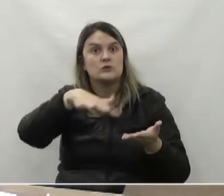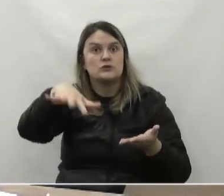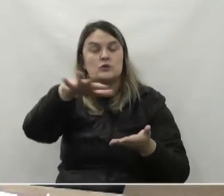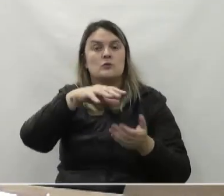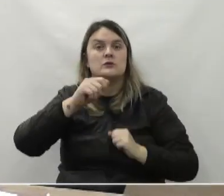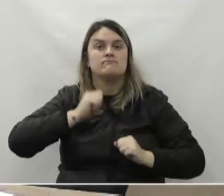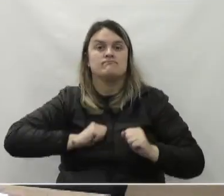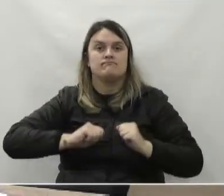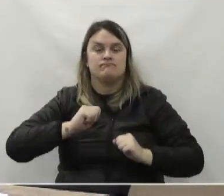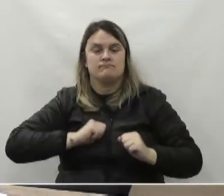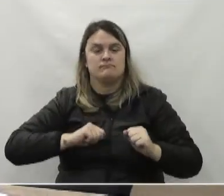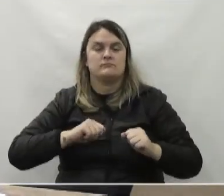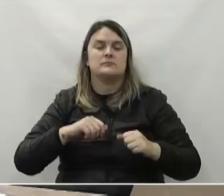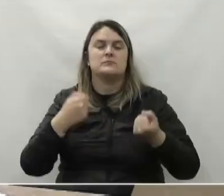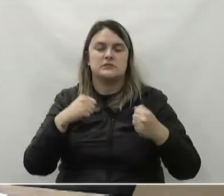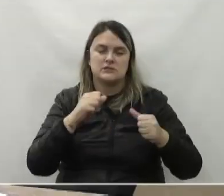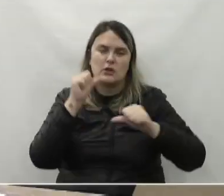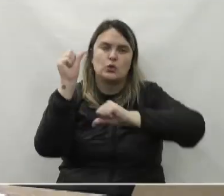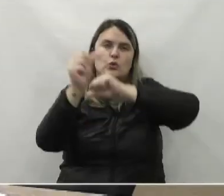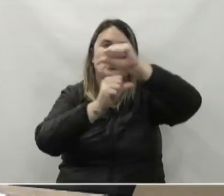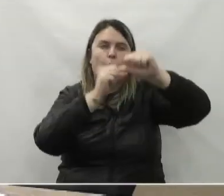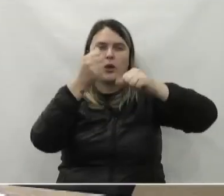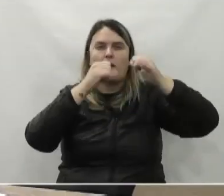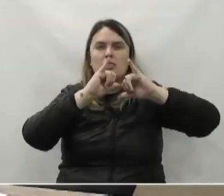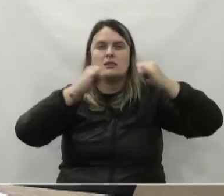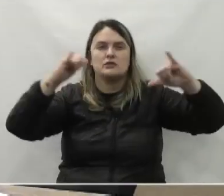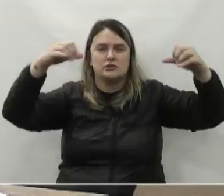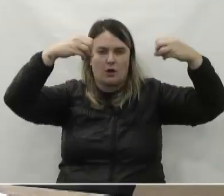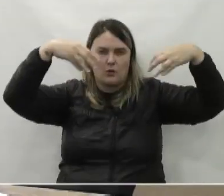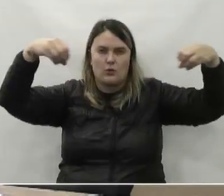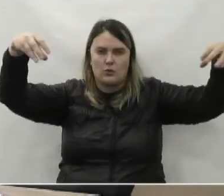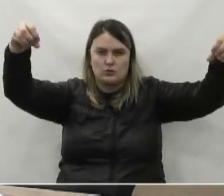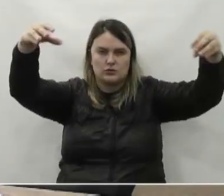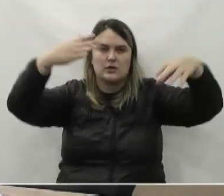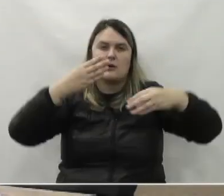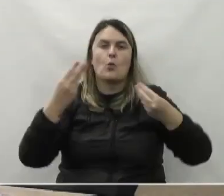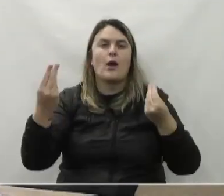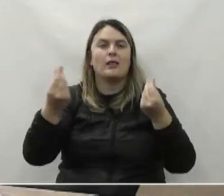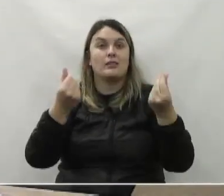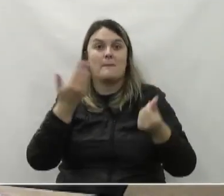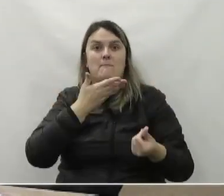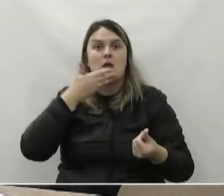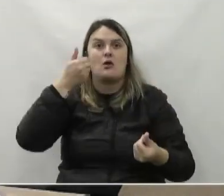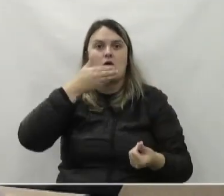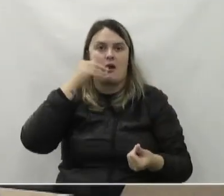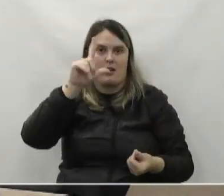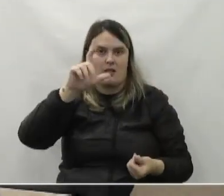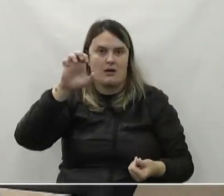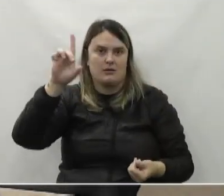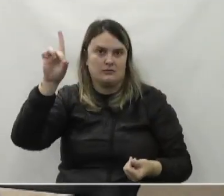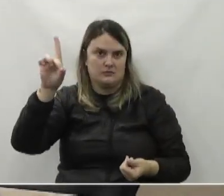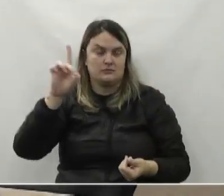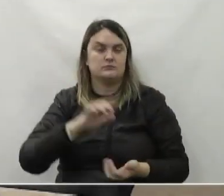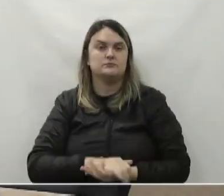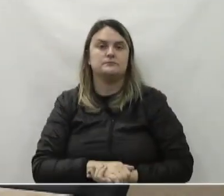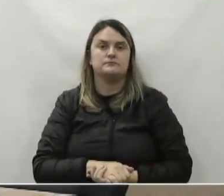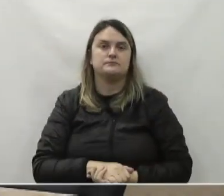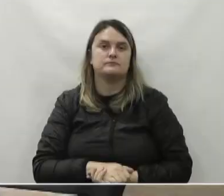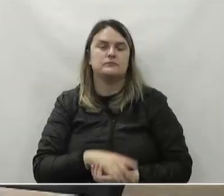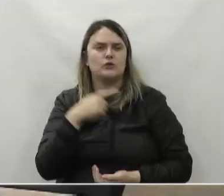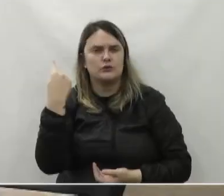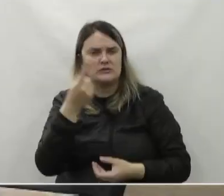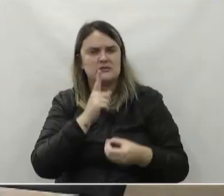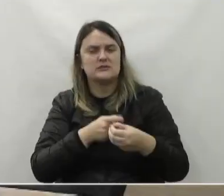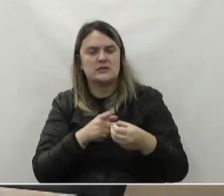forma merecida aí uma iluminação de qualidade que a nossa população, nossa